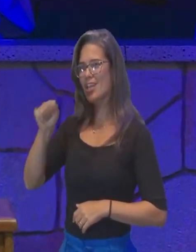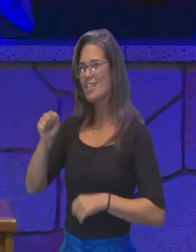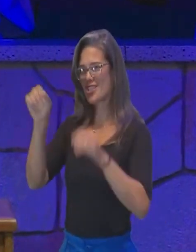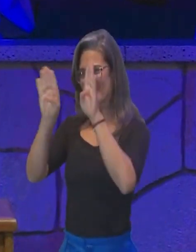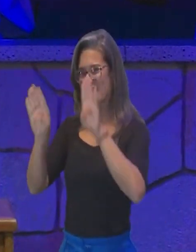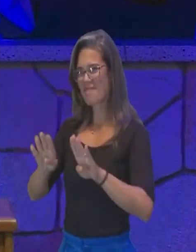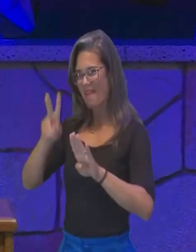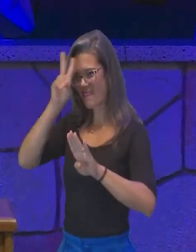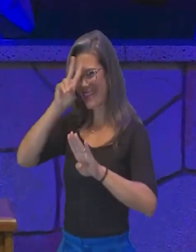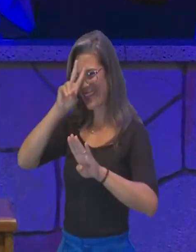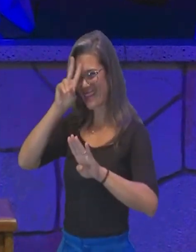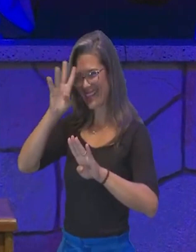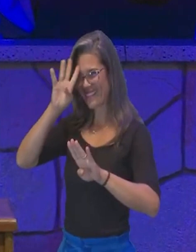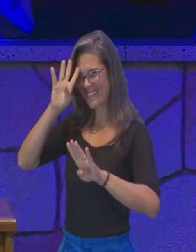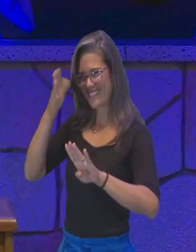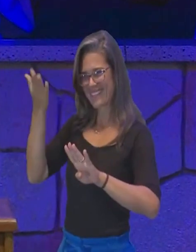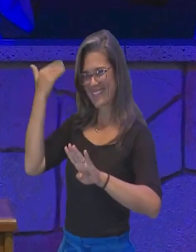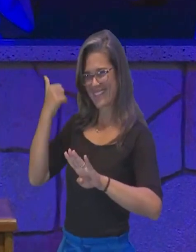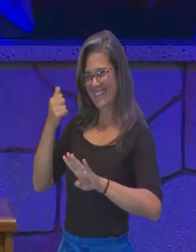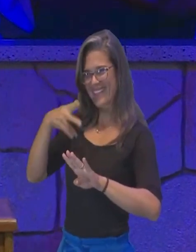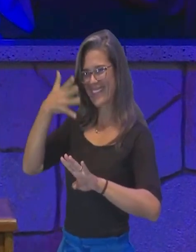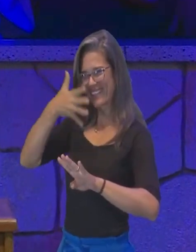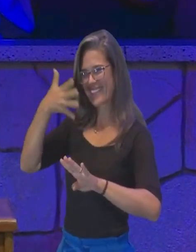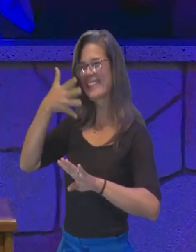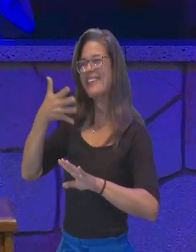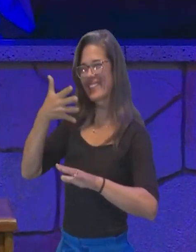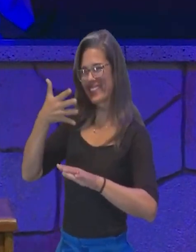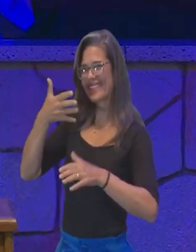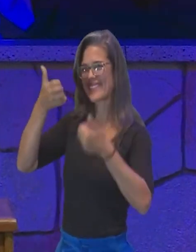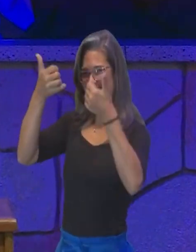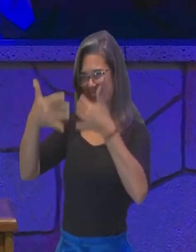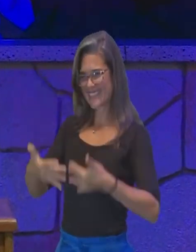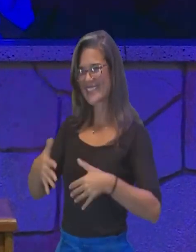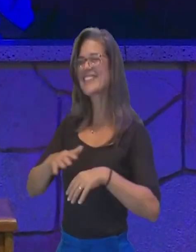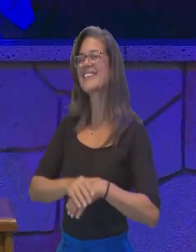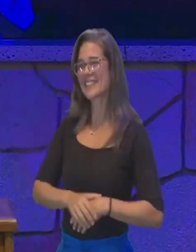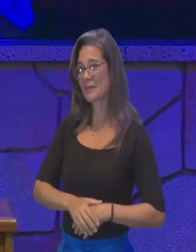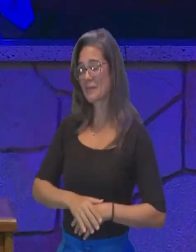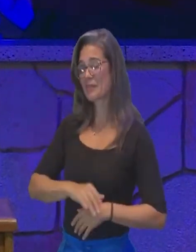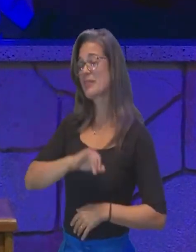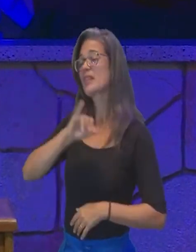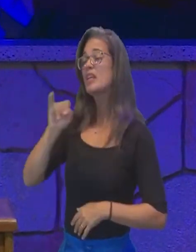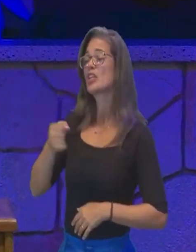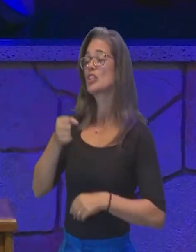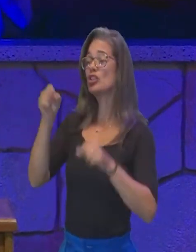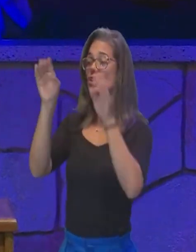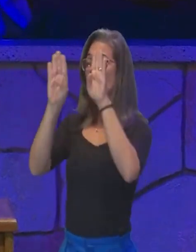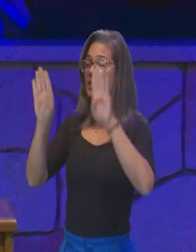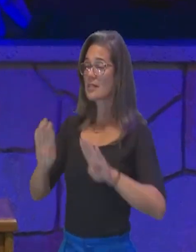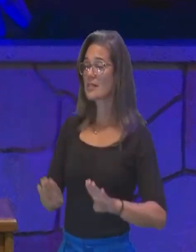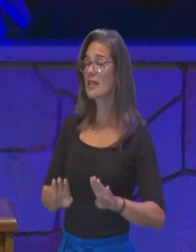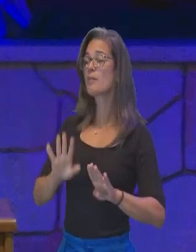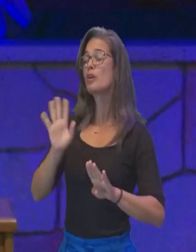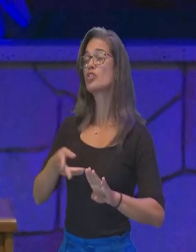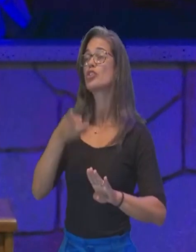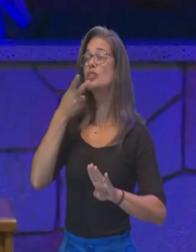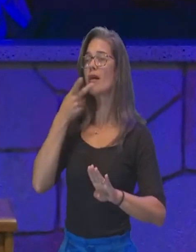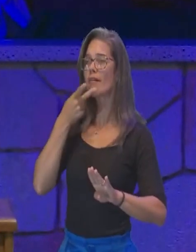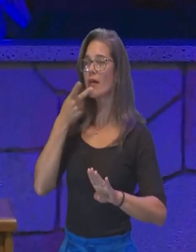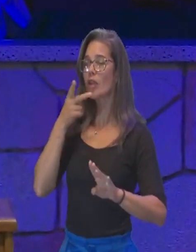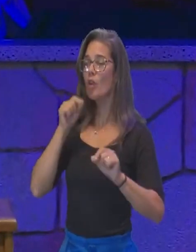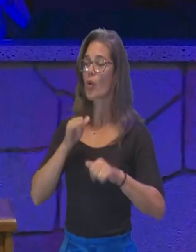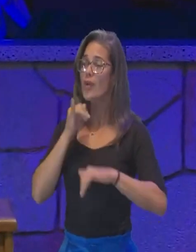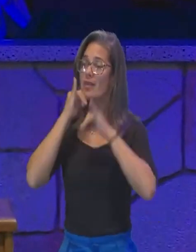dizer-lhe: façam-me os deuses como lhes aprouver, se amanhã a estas horas não fizer eu a tua vida como fizeste a cada